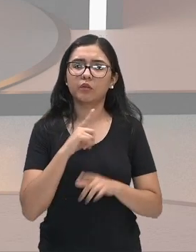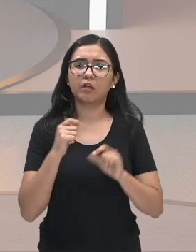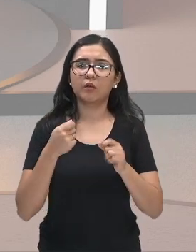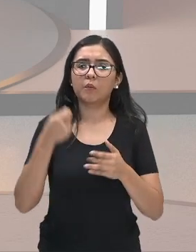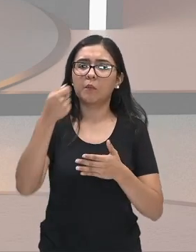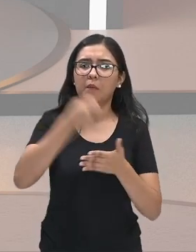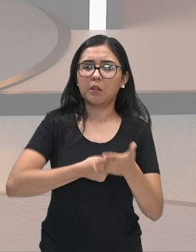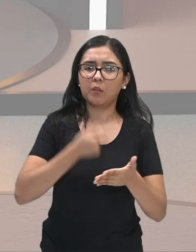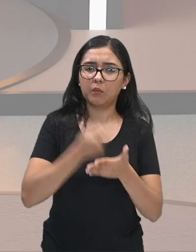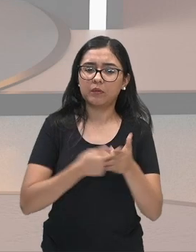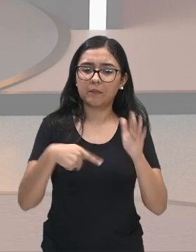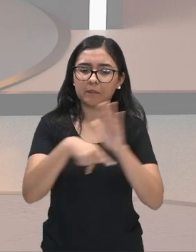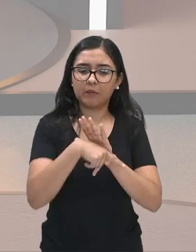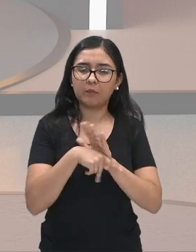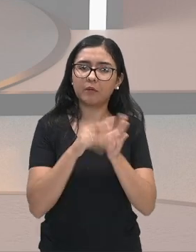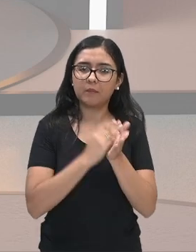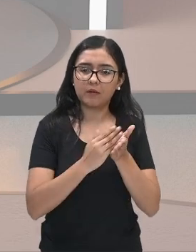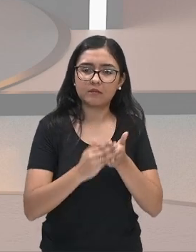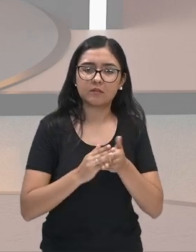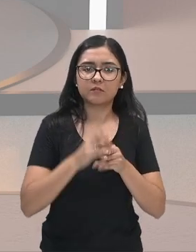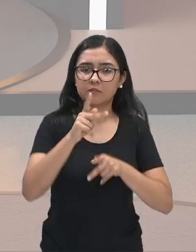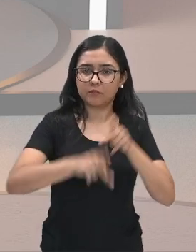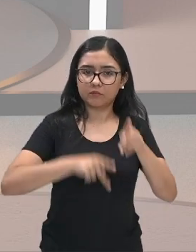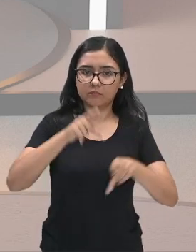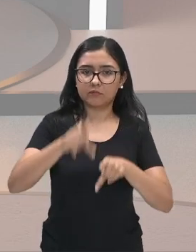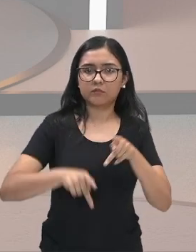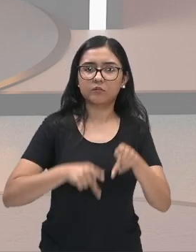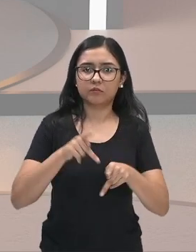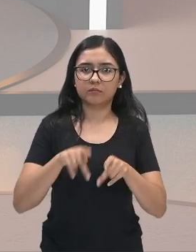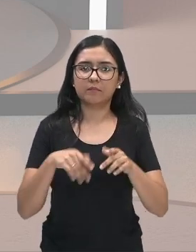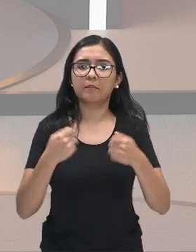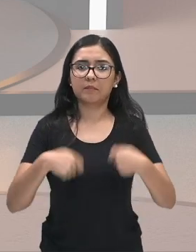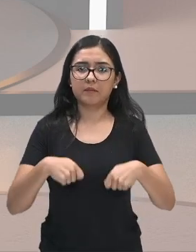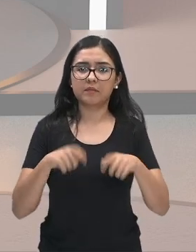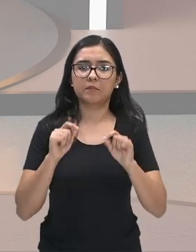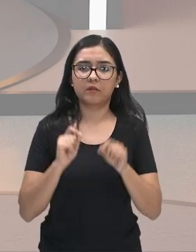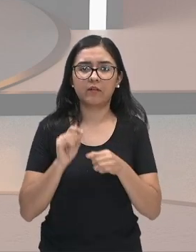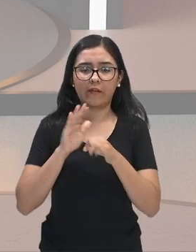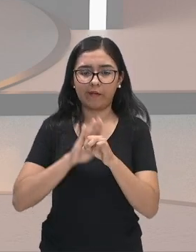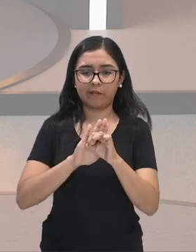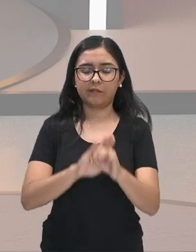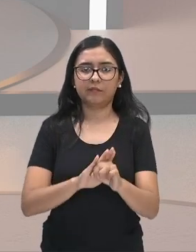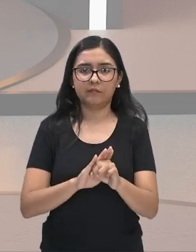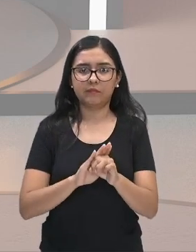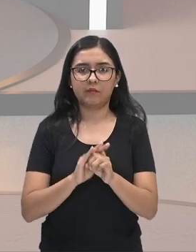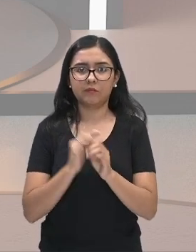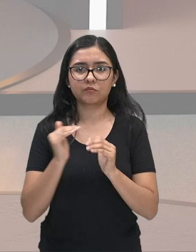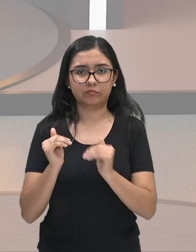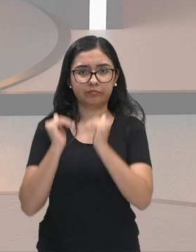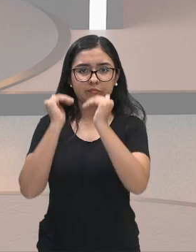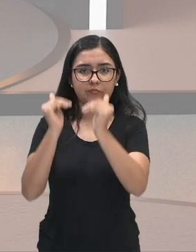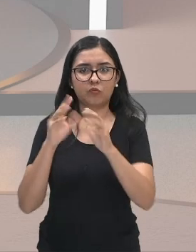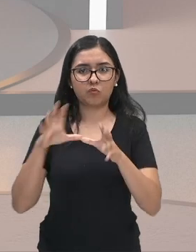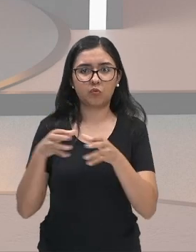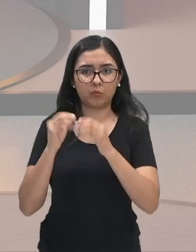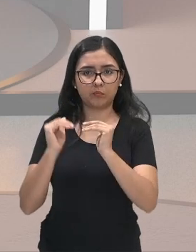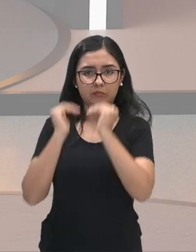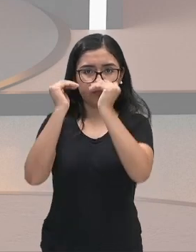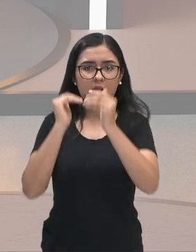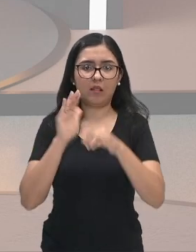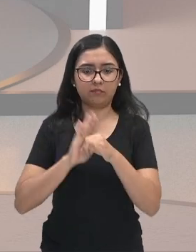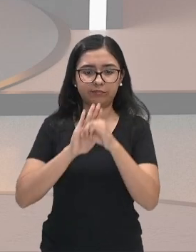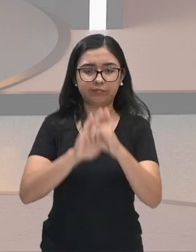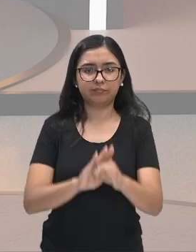nasce do povo, logo ela é sufocada, né, pela elite. Mesmo quando você tem um grupo